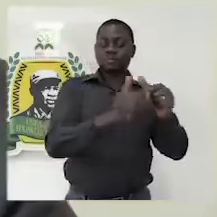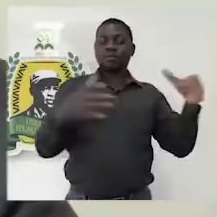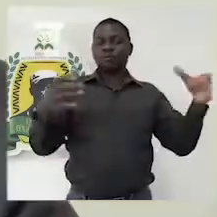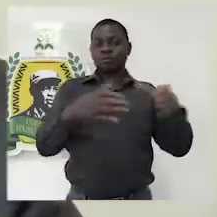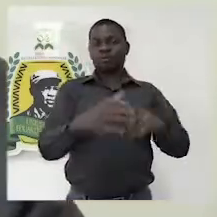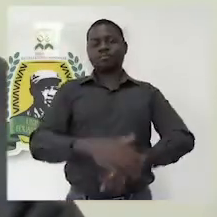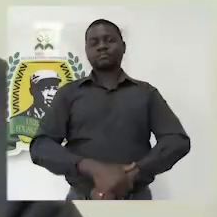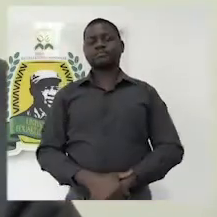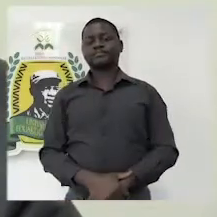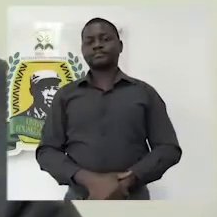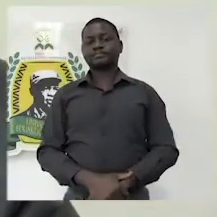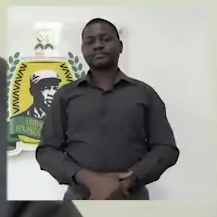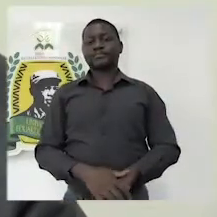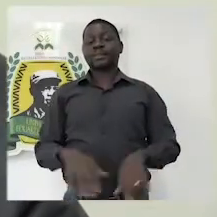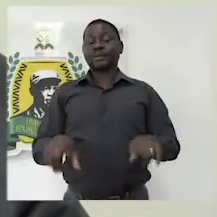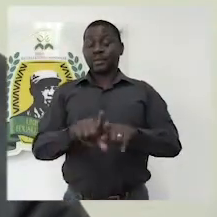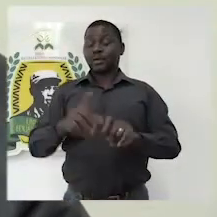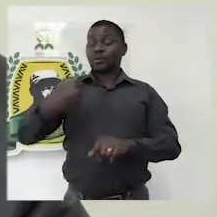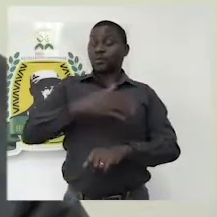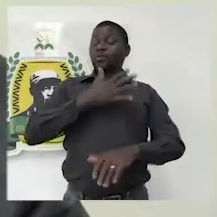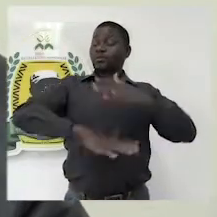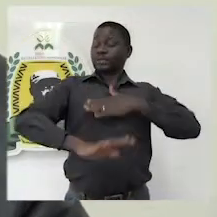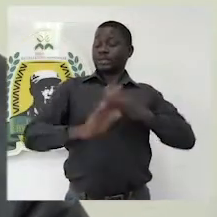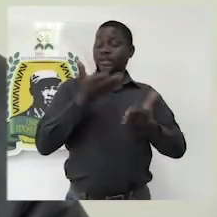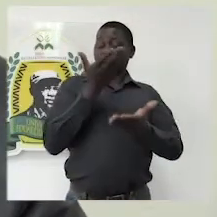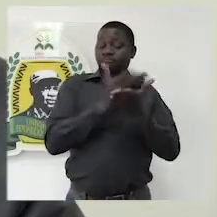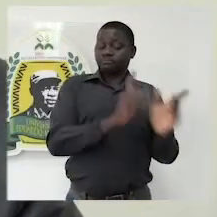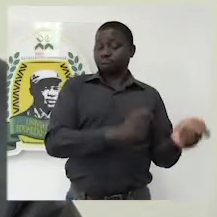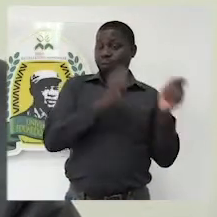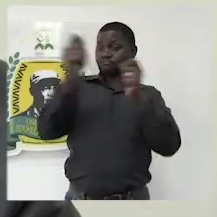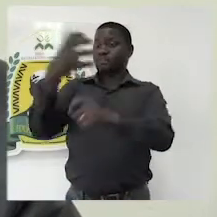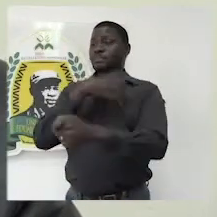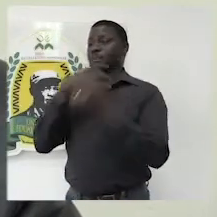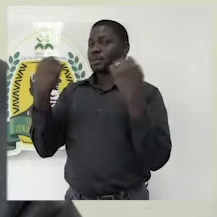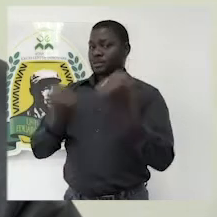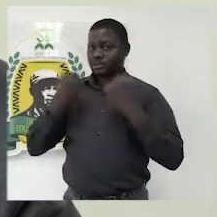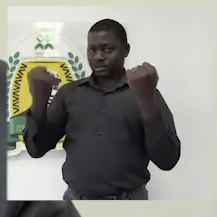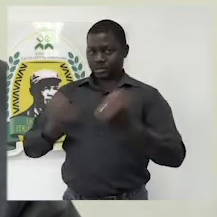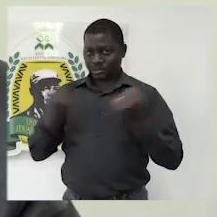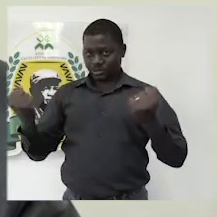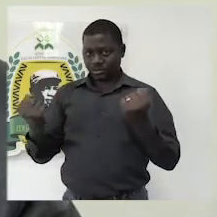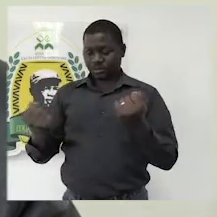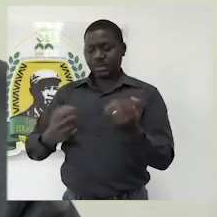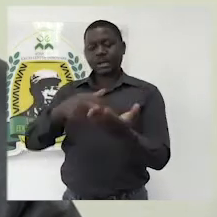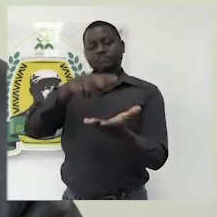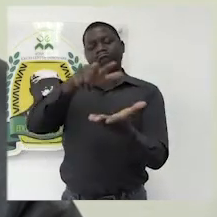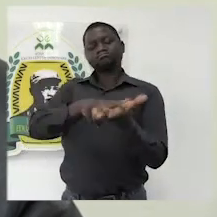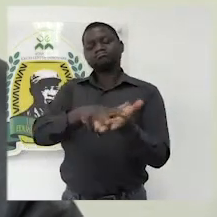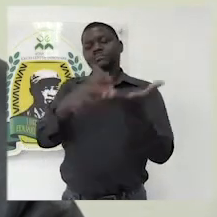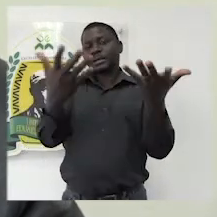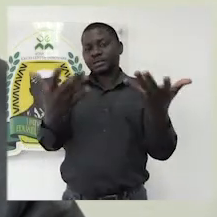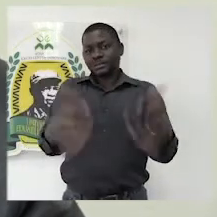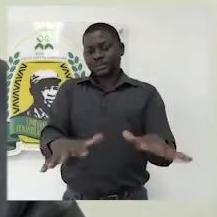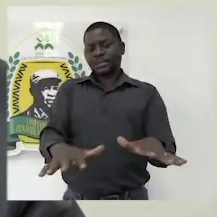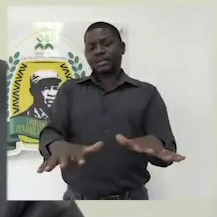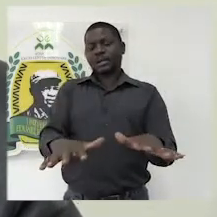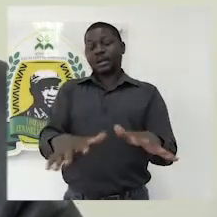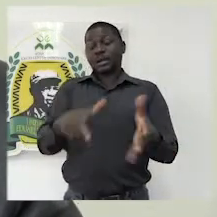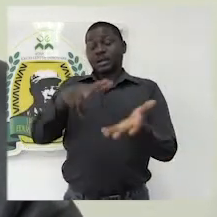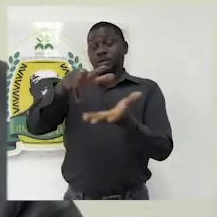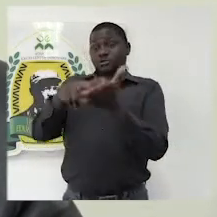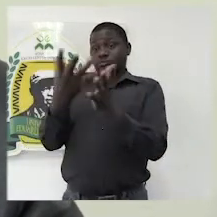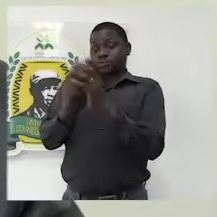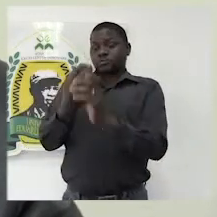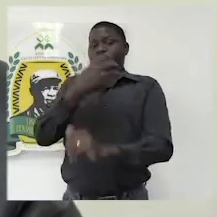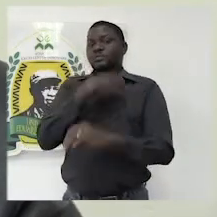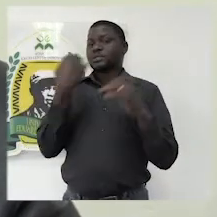coletivo. Apresentar, portanto, a nossa pretensão ao Ministério de Saúde, okay, não é? E apurarmos junto do Ministério